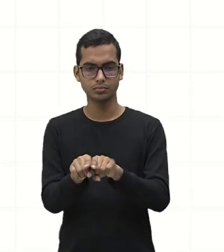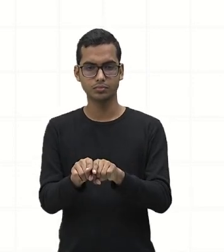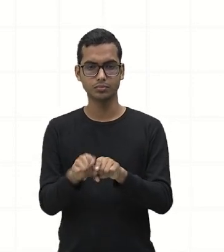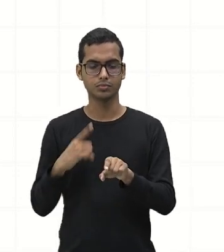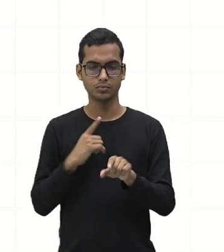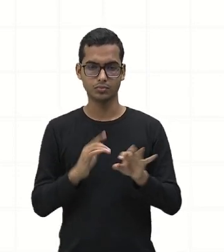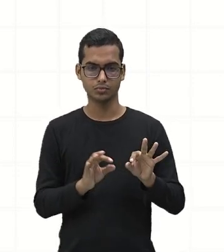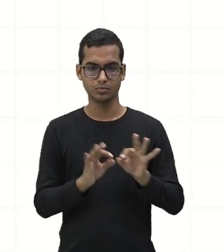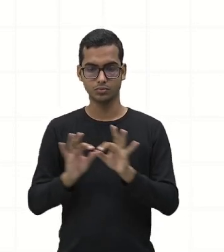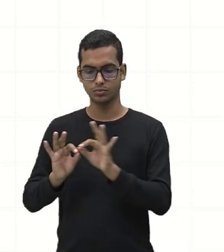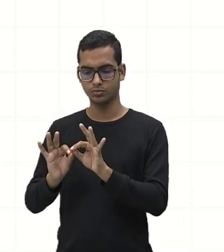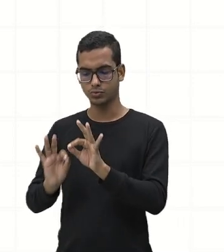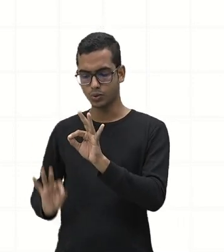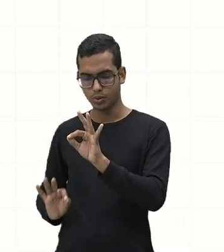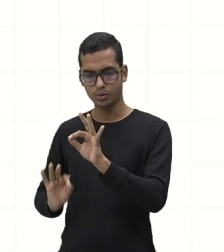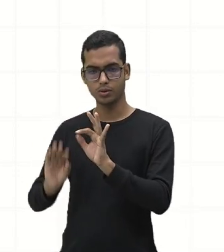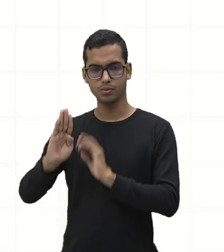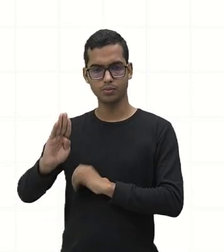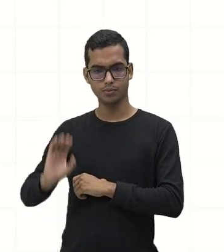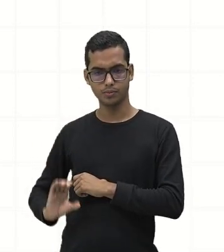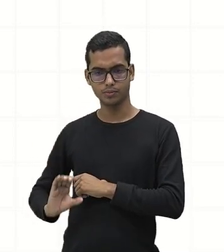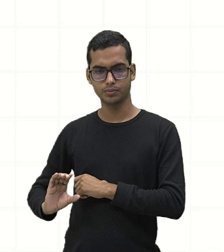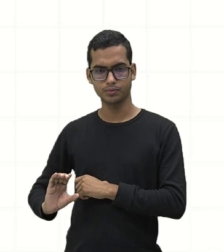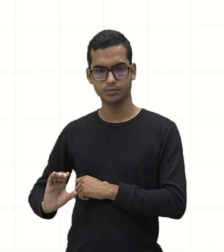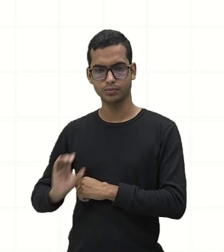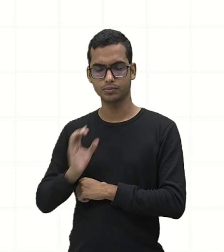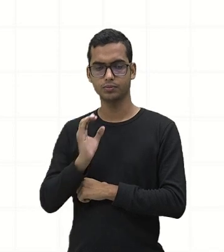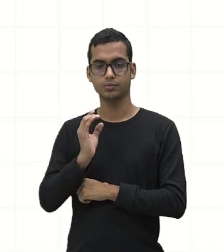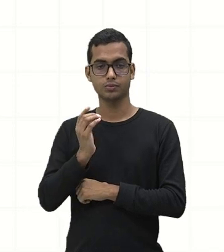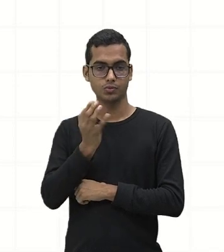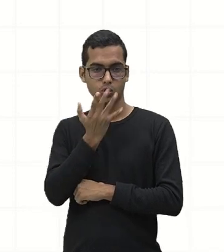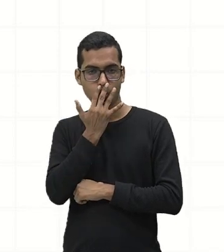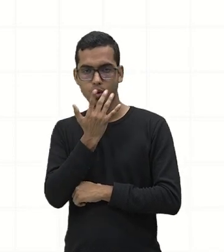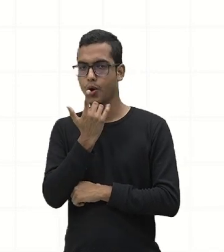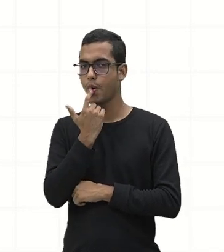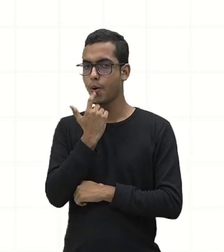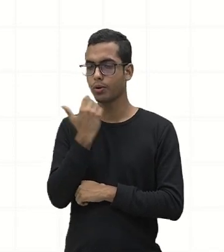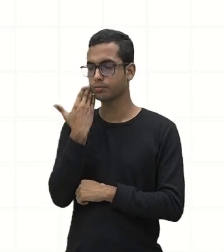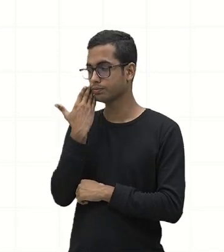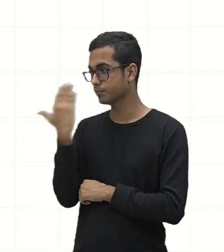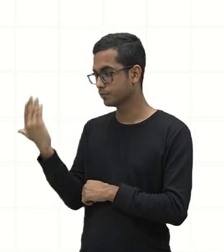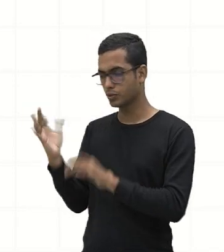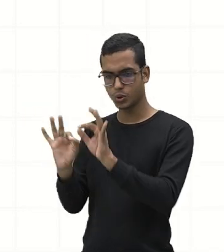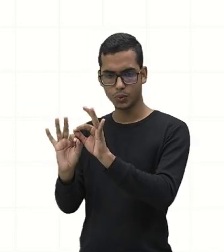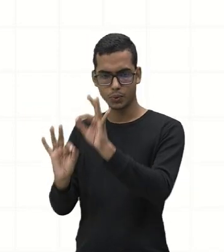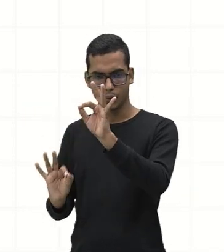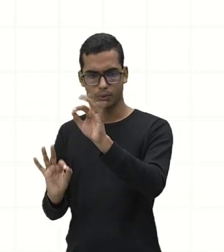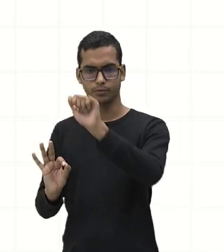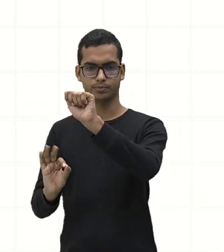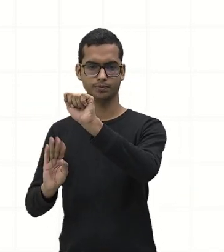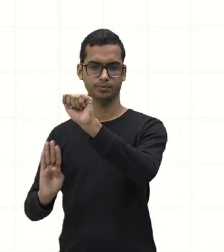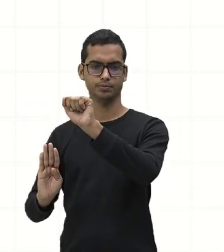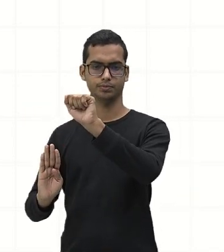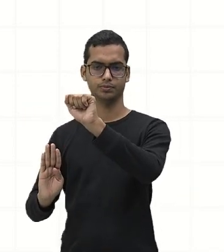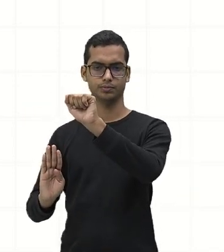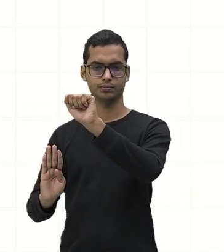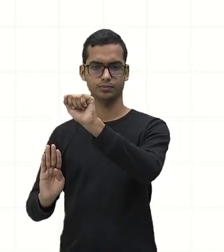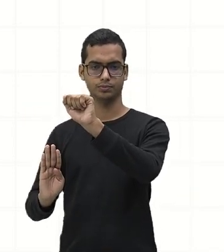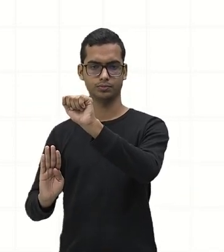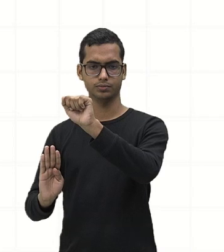vermelho, essa distância aqui em vermelho, ela vai estar para a distância em